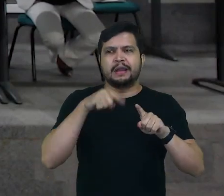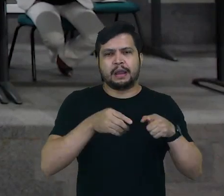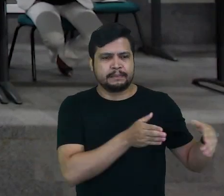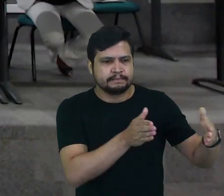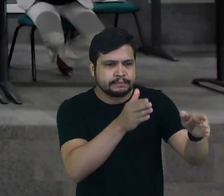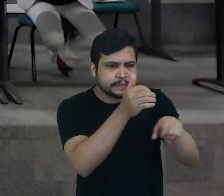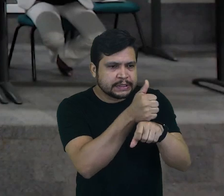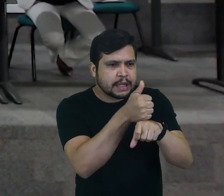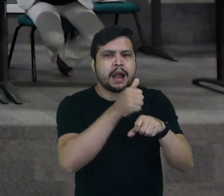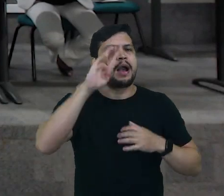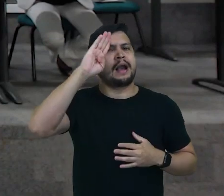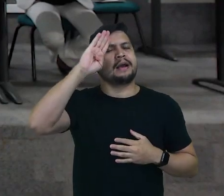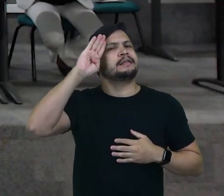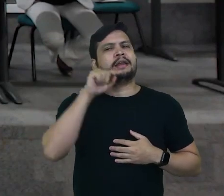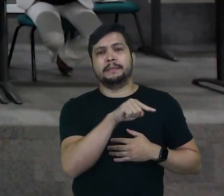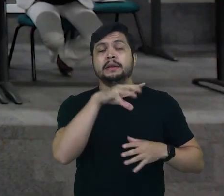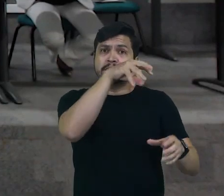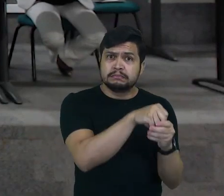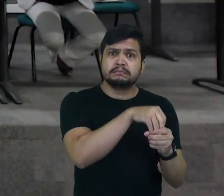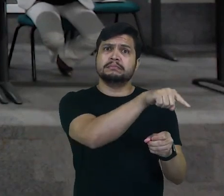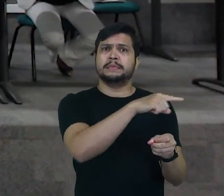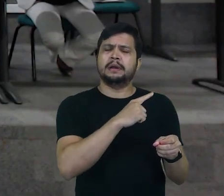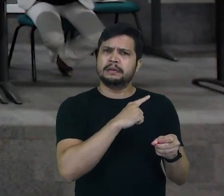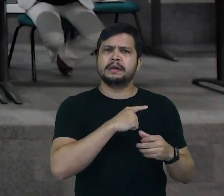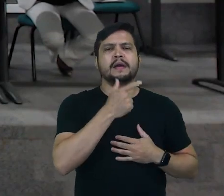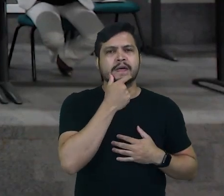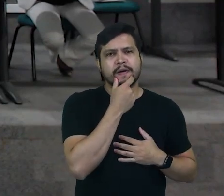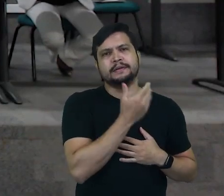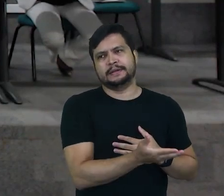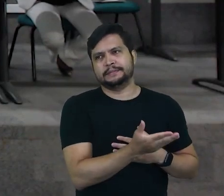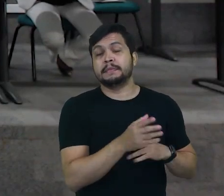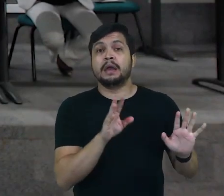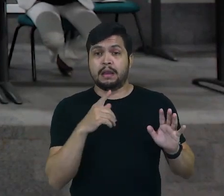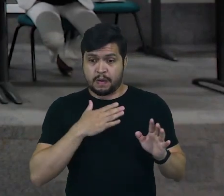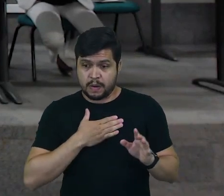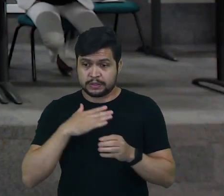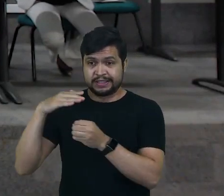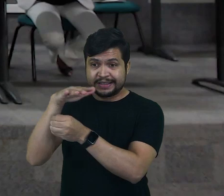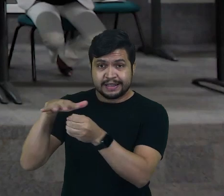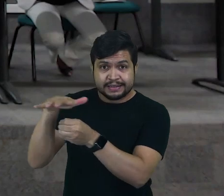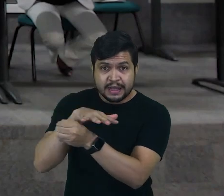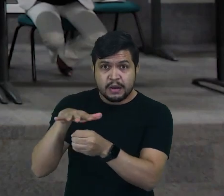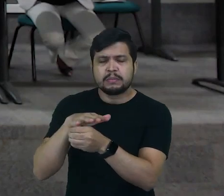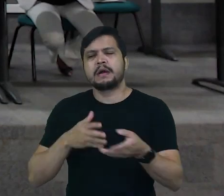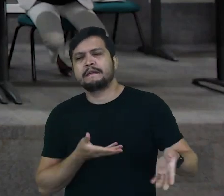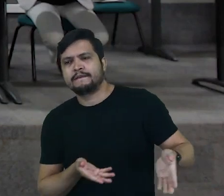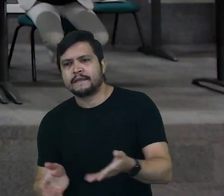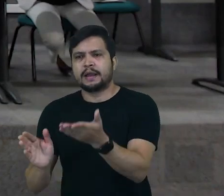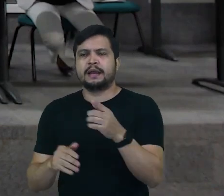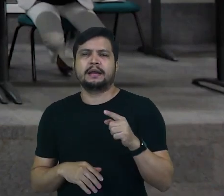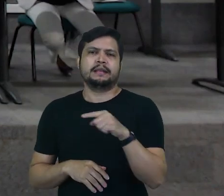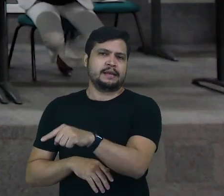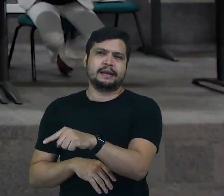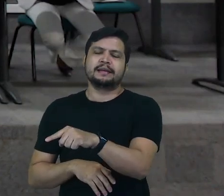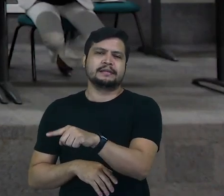dar extensão. Então, vai lá, vai fazer estágio com o Zé, na Caritas. Aí vai comer um dobrado, mas